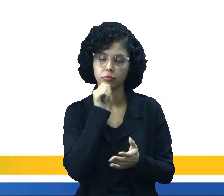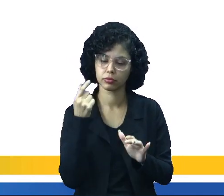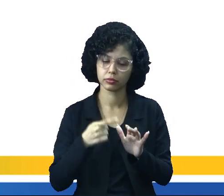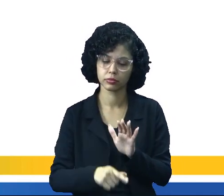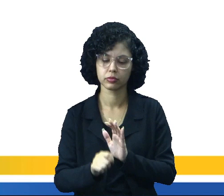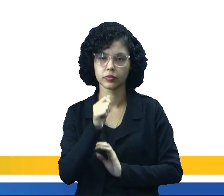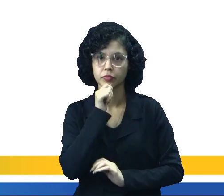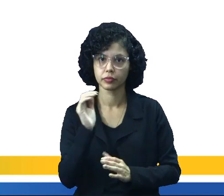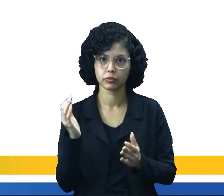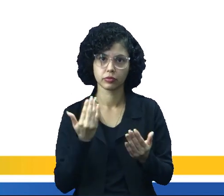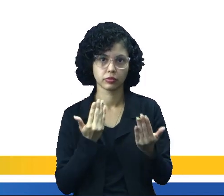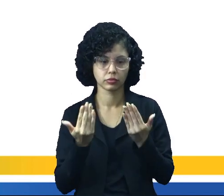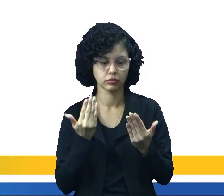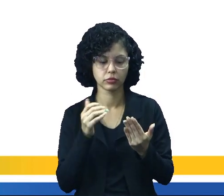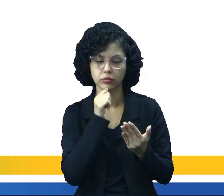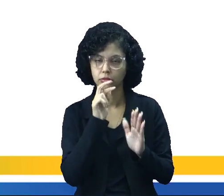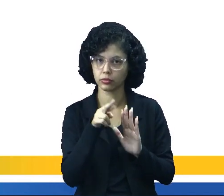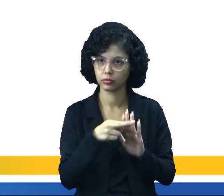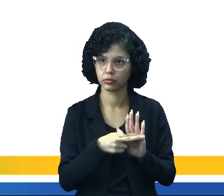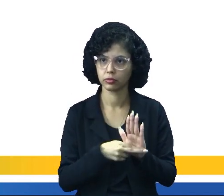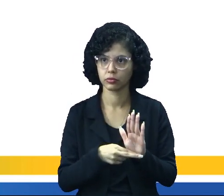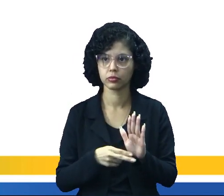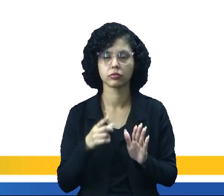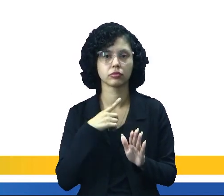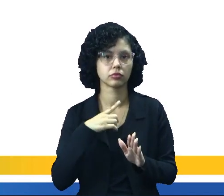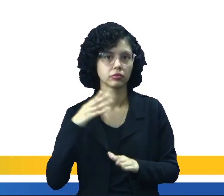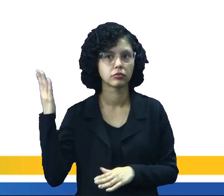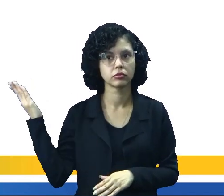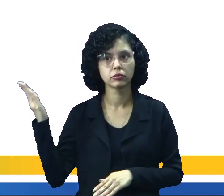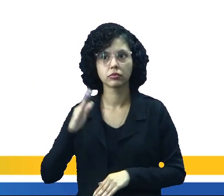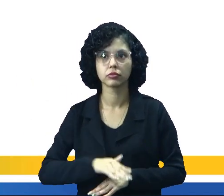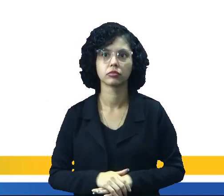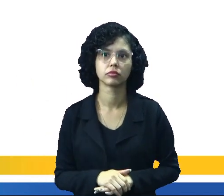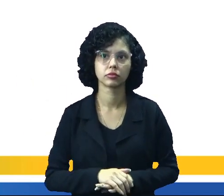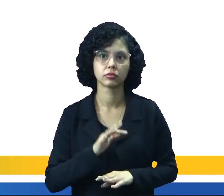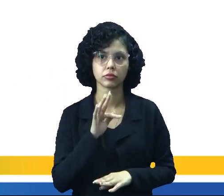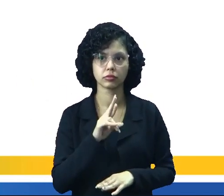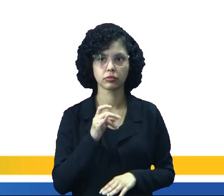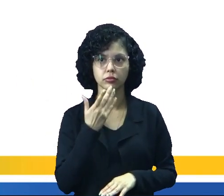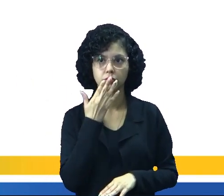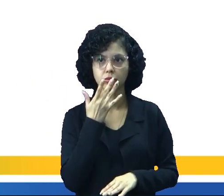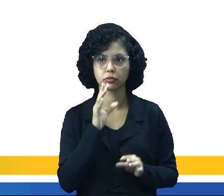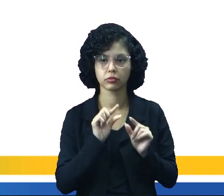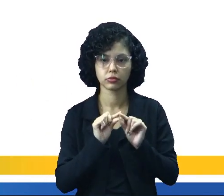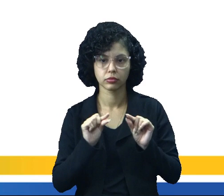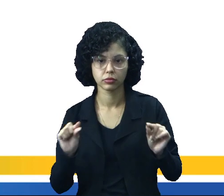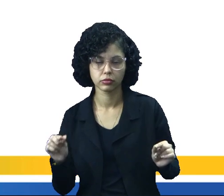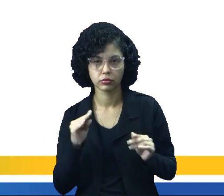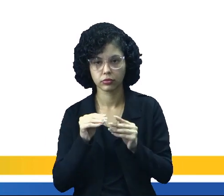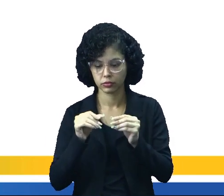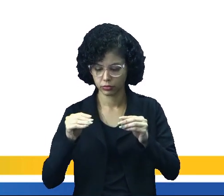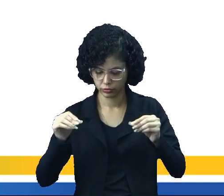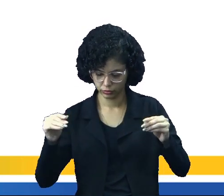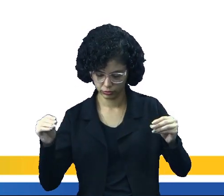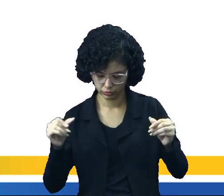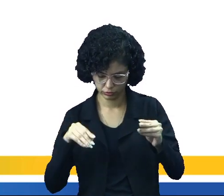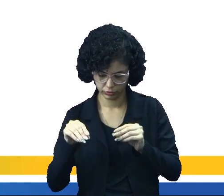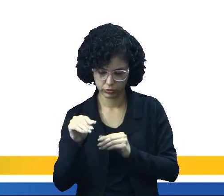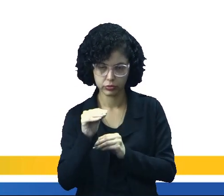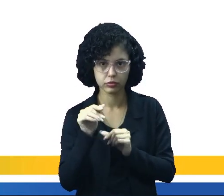dos parâmetros da linguagem visual, nós temos esses parâmetros aí, da formas, cores, linhas e texturas, que são